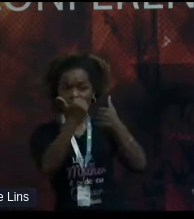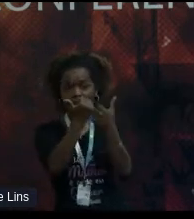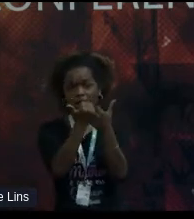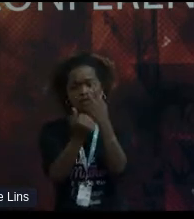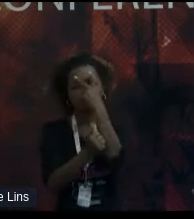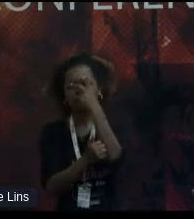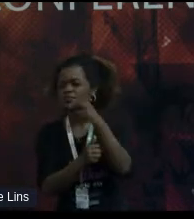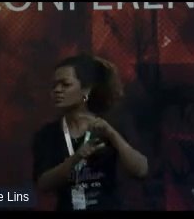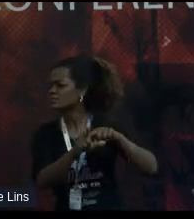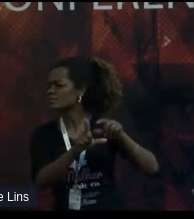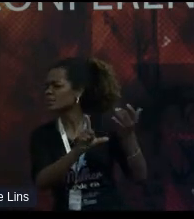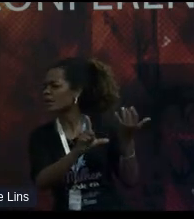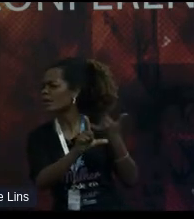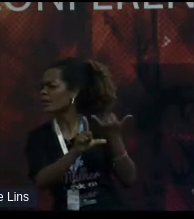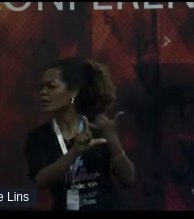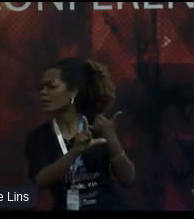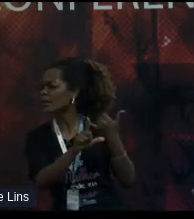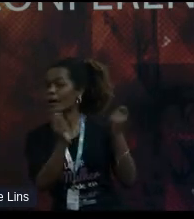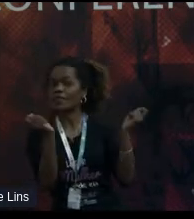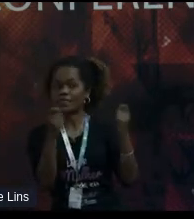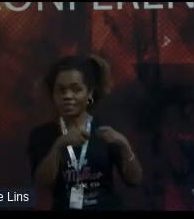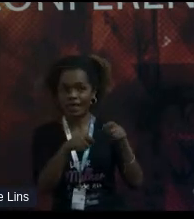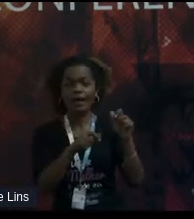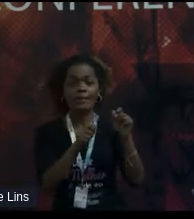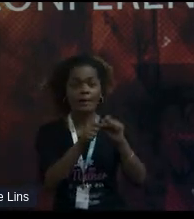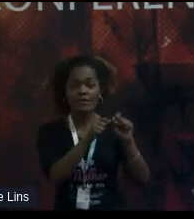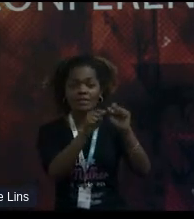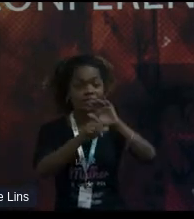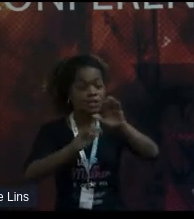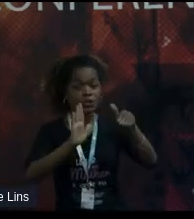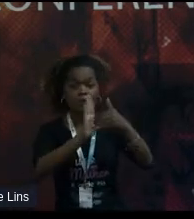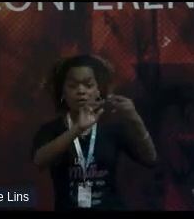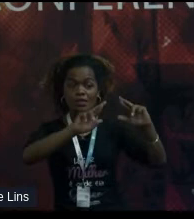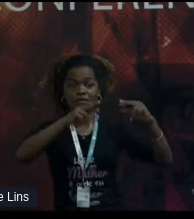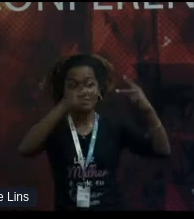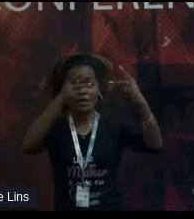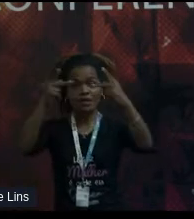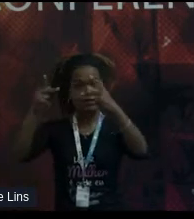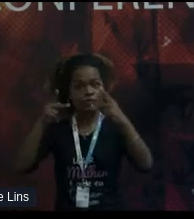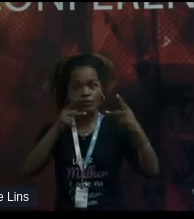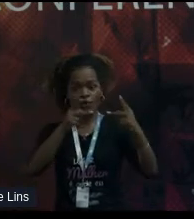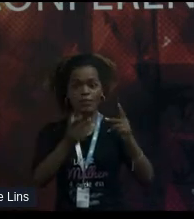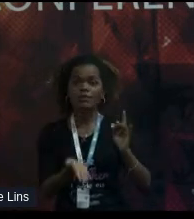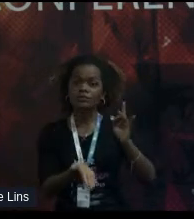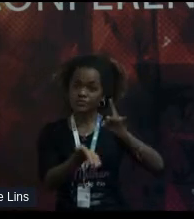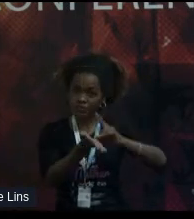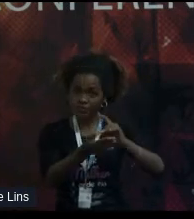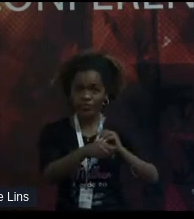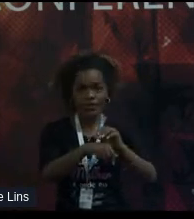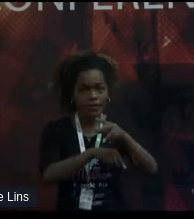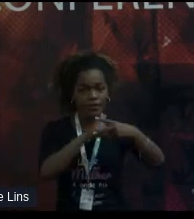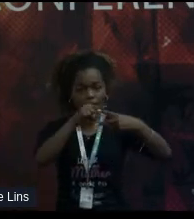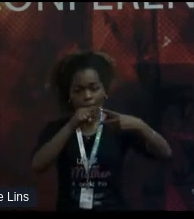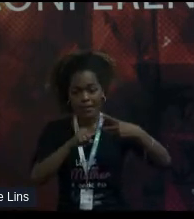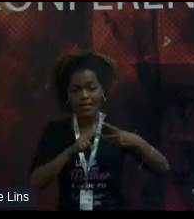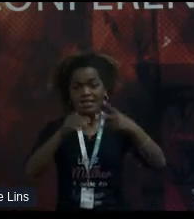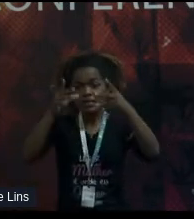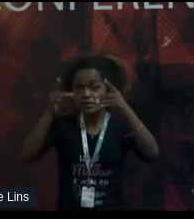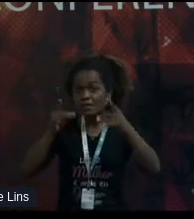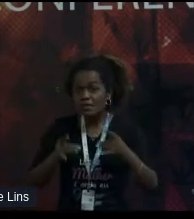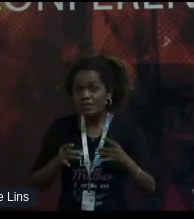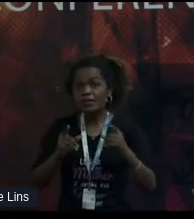é possível de ser feito em todas as plataformas. Então, diga isso, especifique isso, que você tem